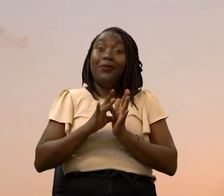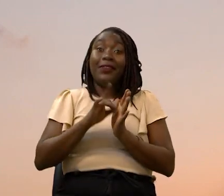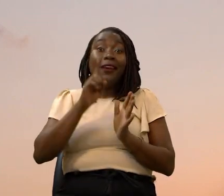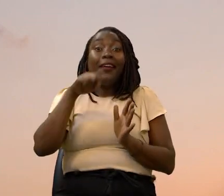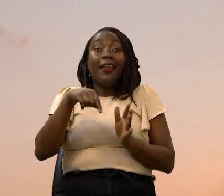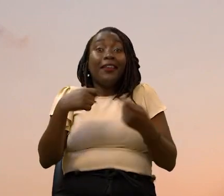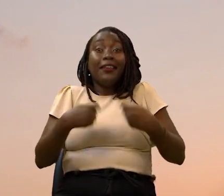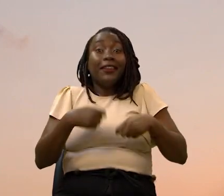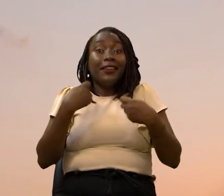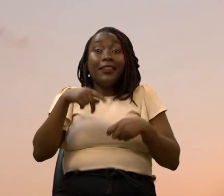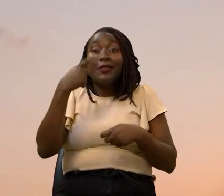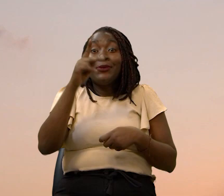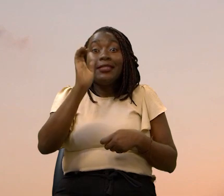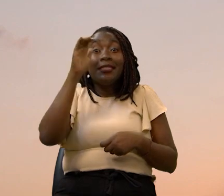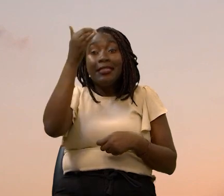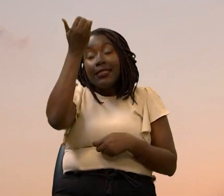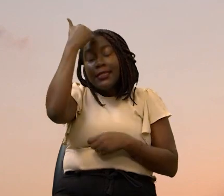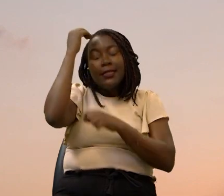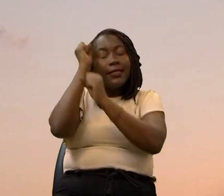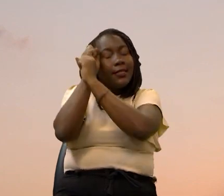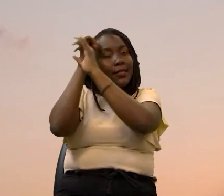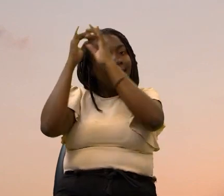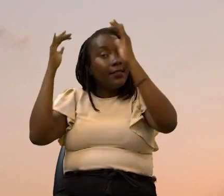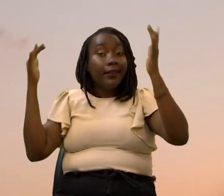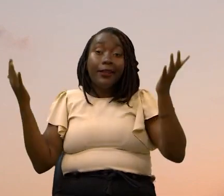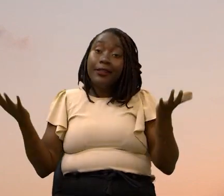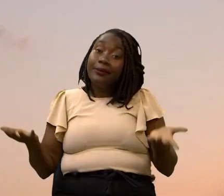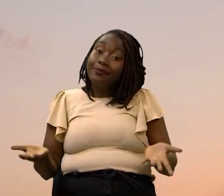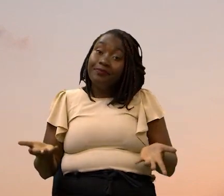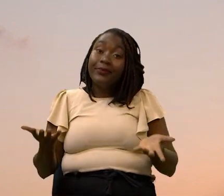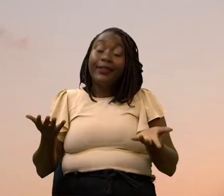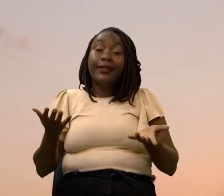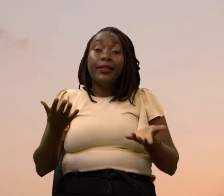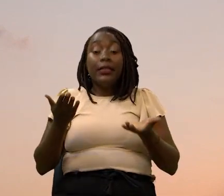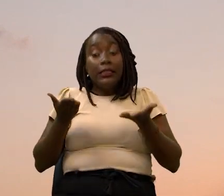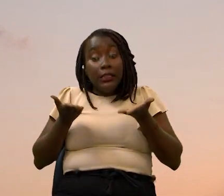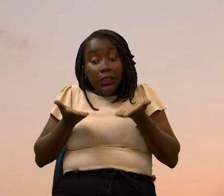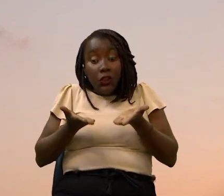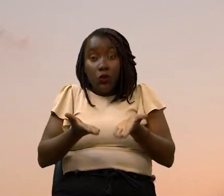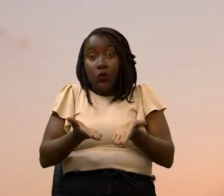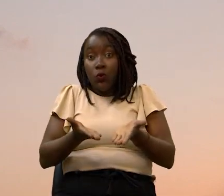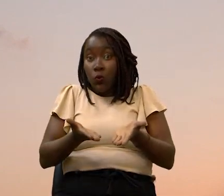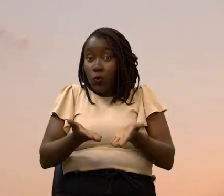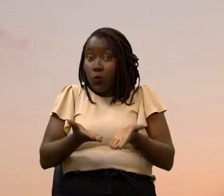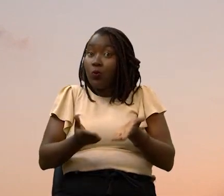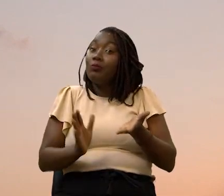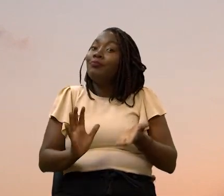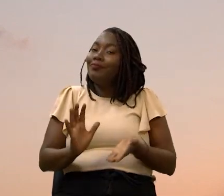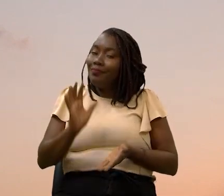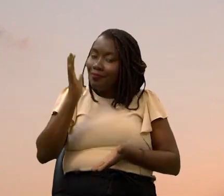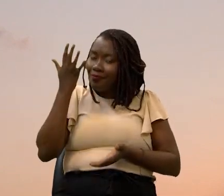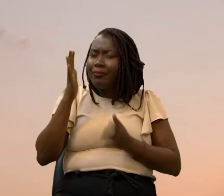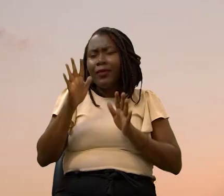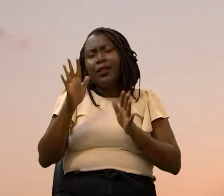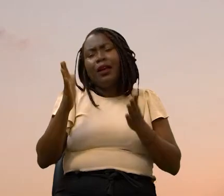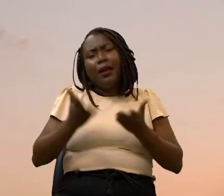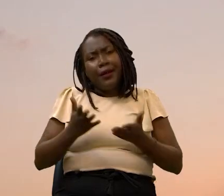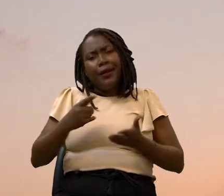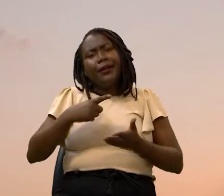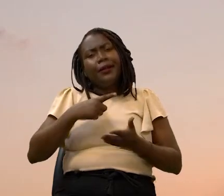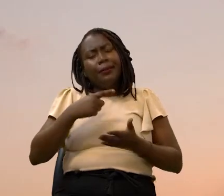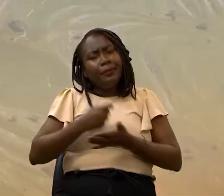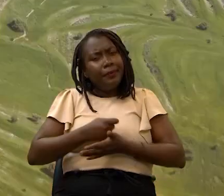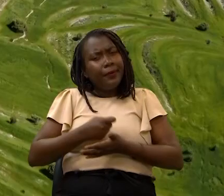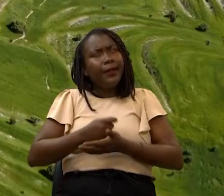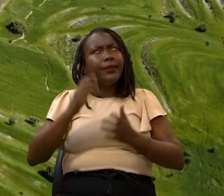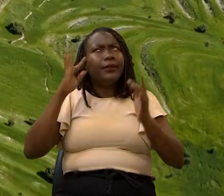é uma necessidade que está no seu imaginário. Então, isso acontece. Agora, o que a